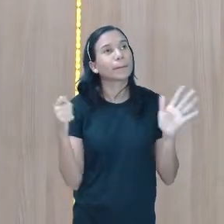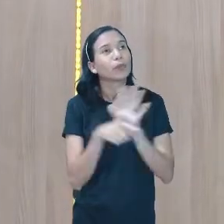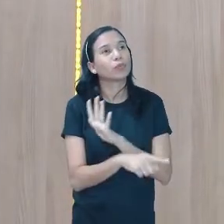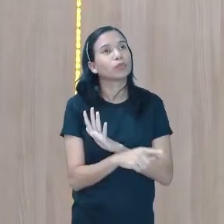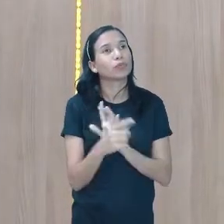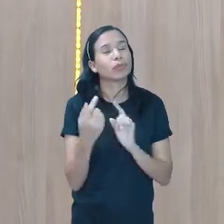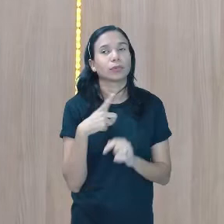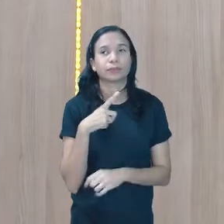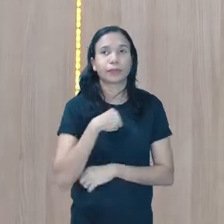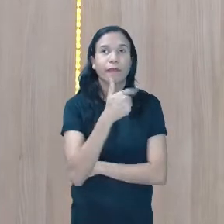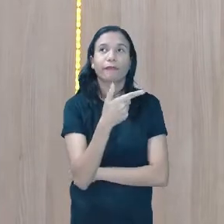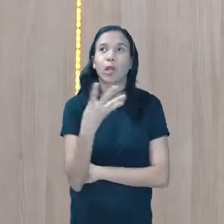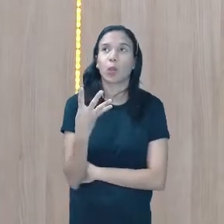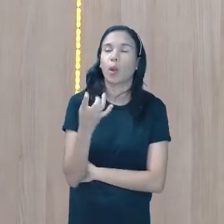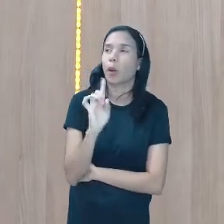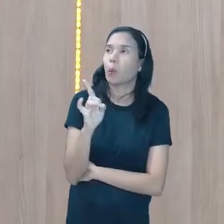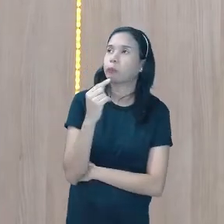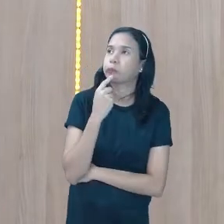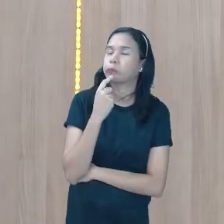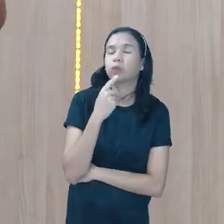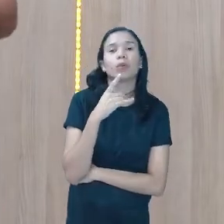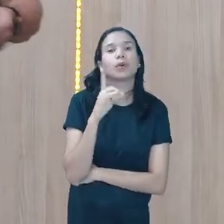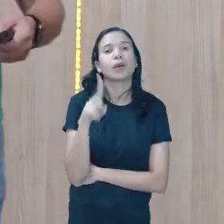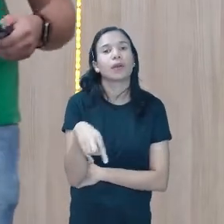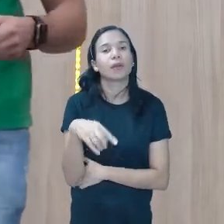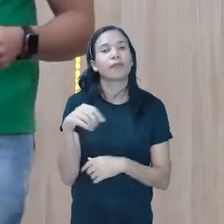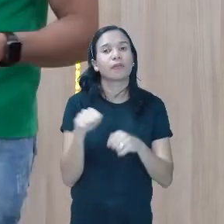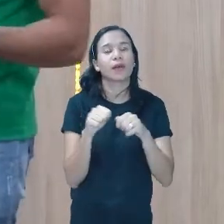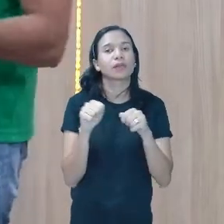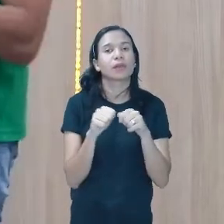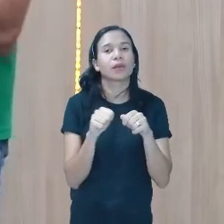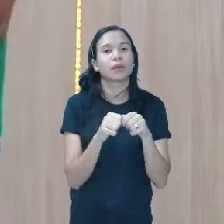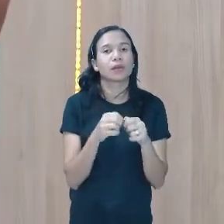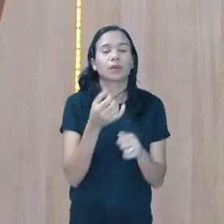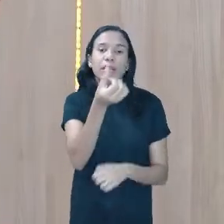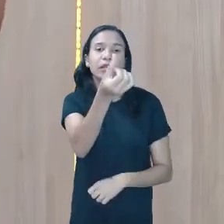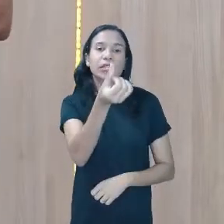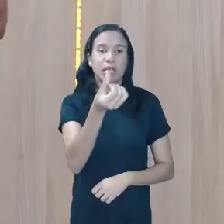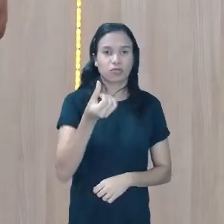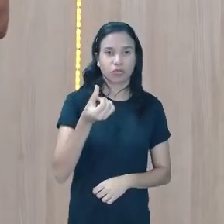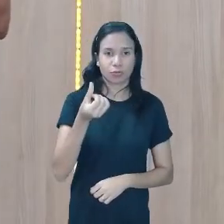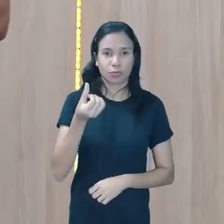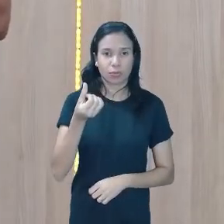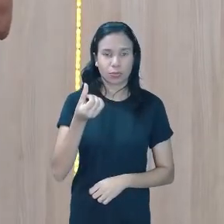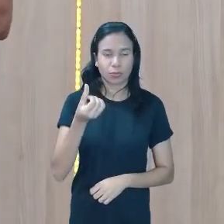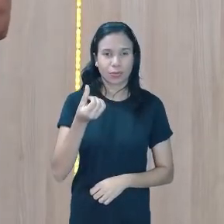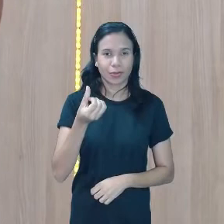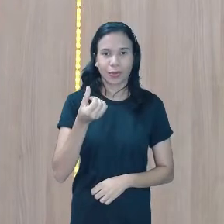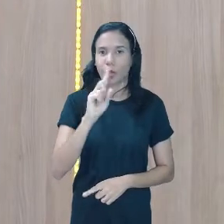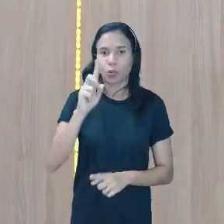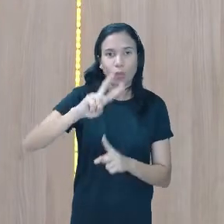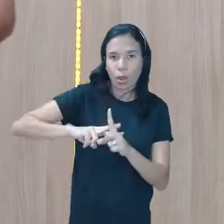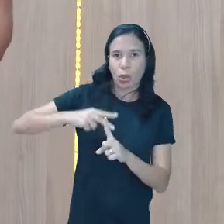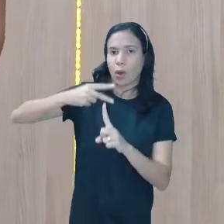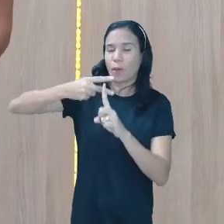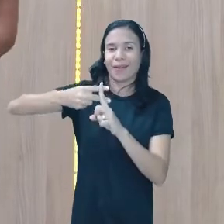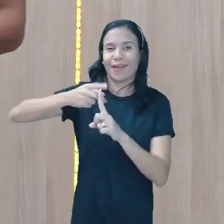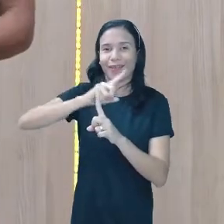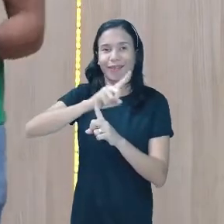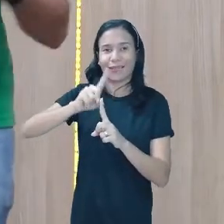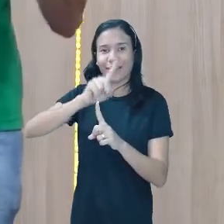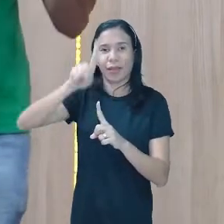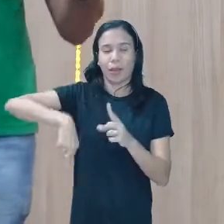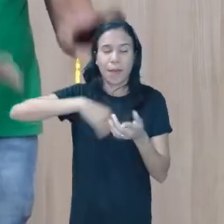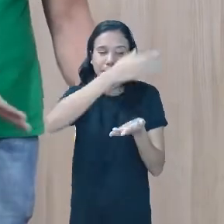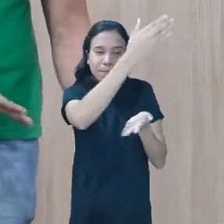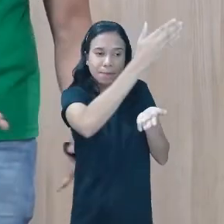pergunta fosse, em vez de 24, fosse para 6 porções. Então, a gente teria a ideia aí